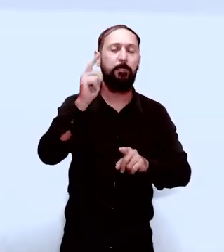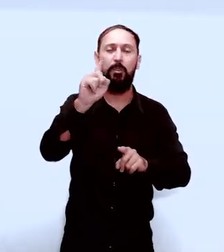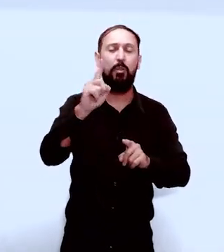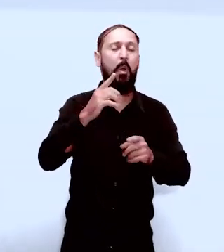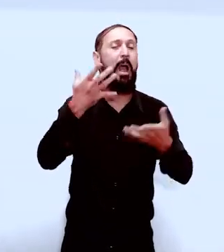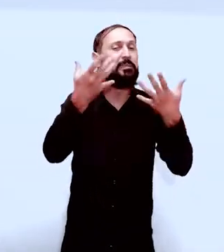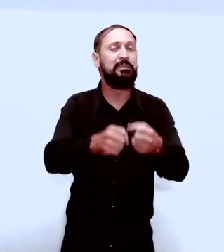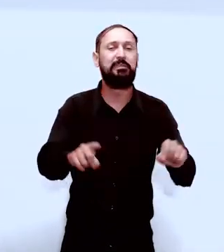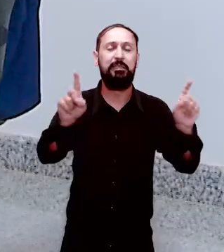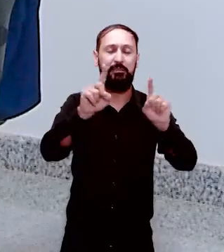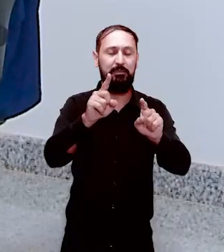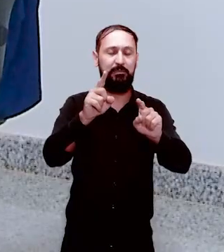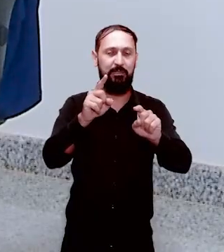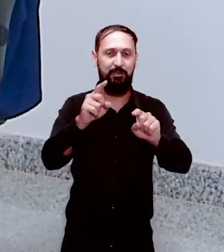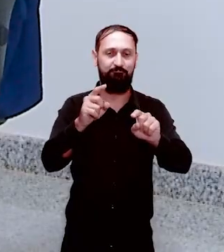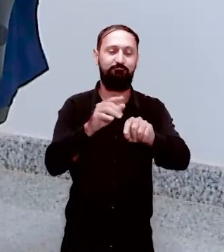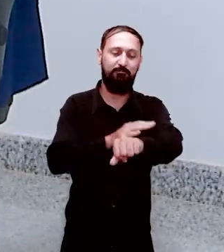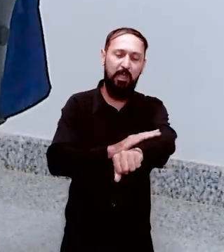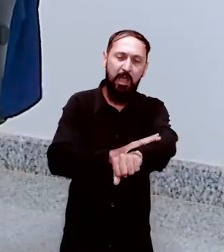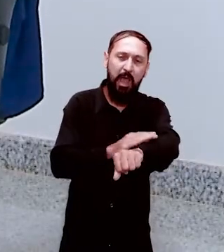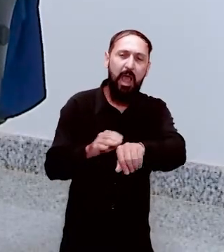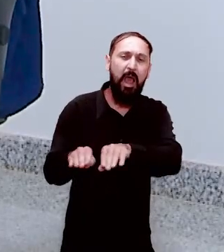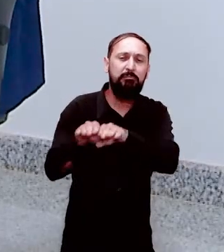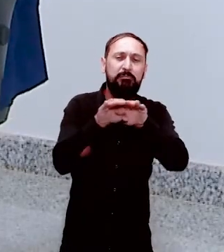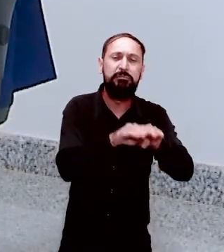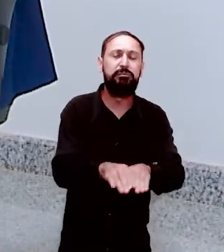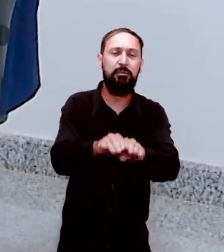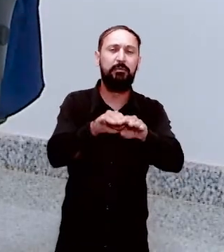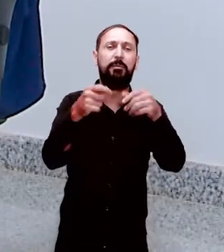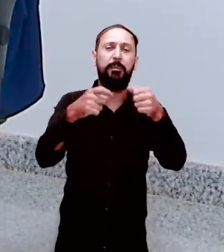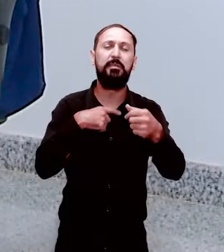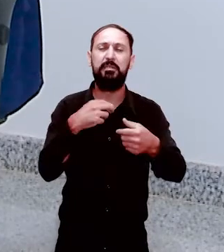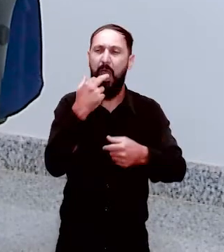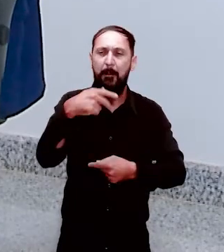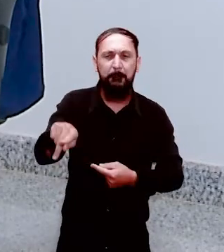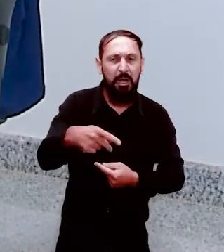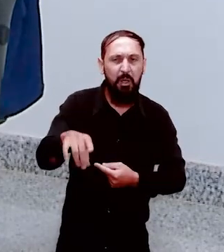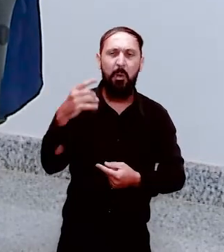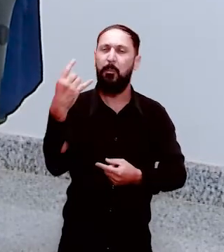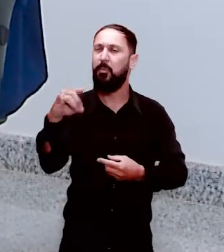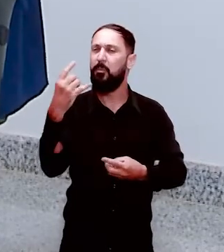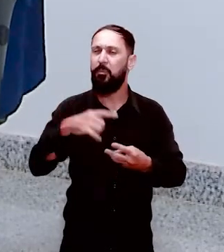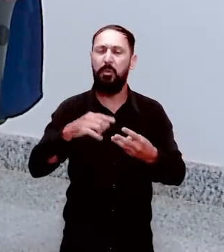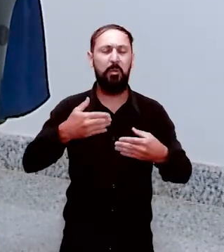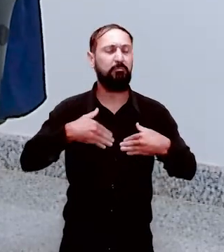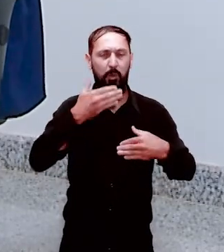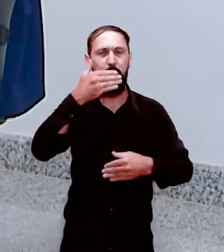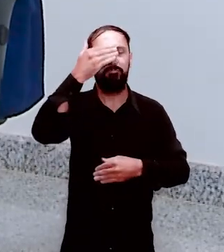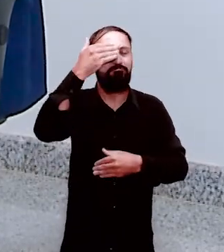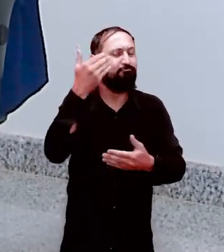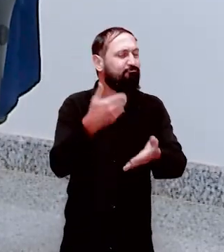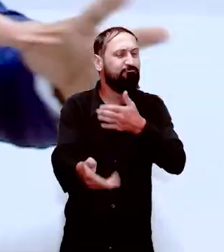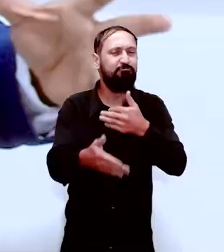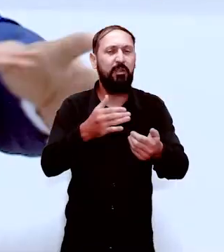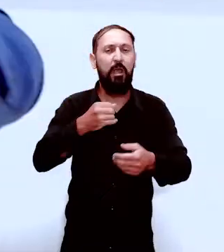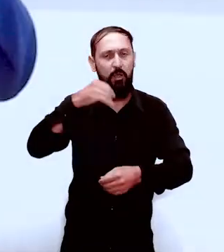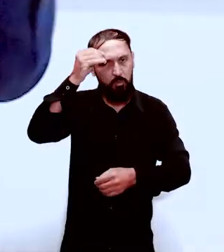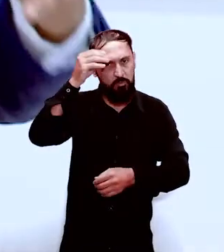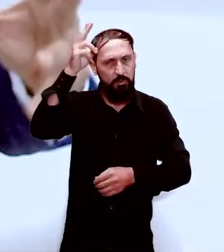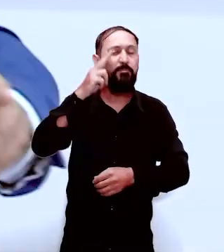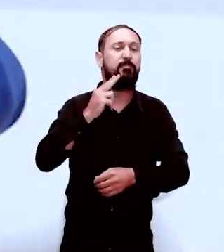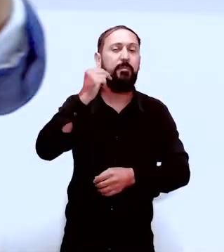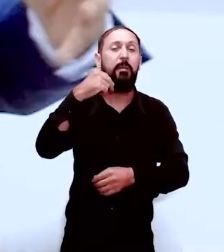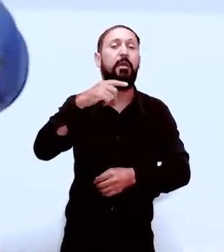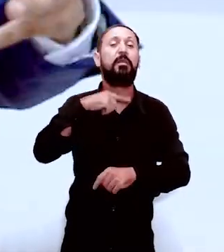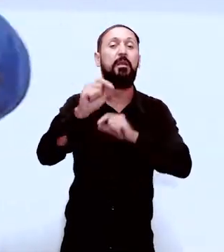ser racista, ser antirracista, educar seus filhos, nos educarmos. Nenhum tipo de preconceito contra paraguaio, boliviano, judeu, branco, enfim, a